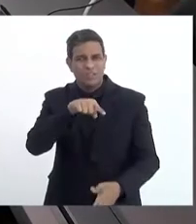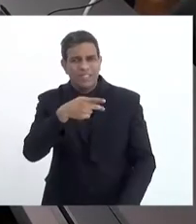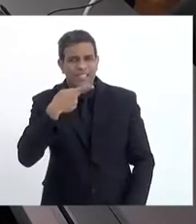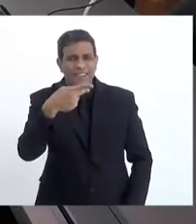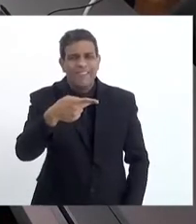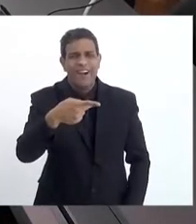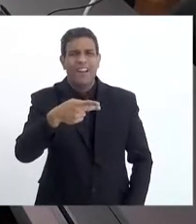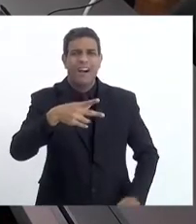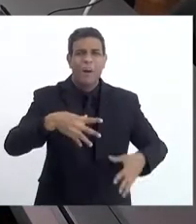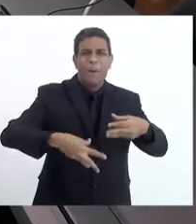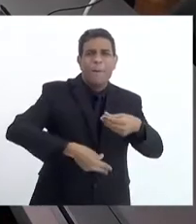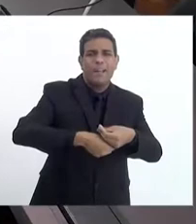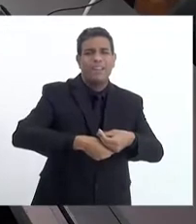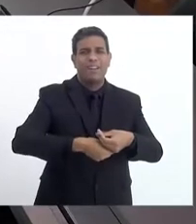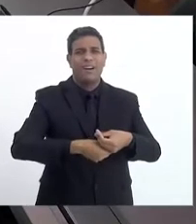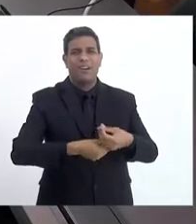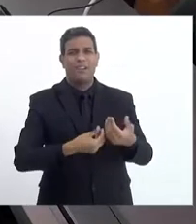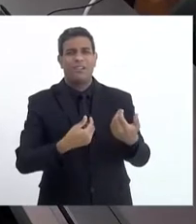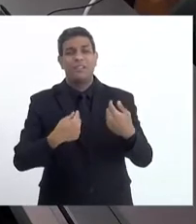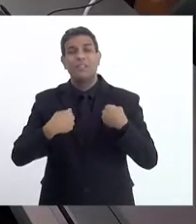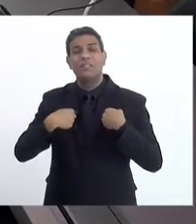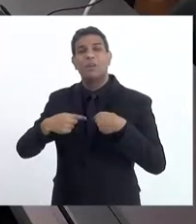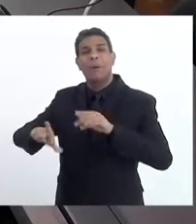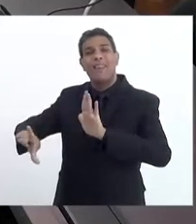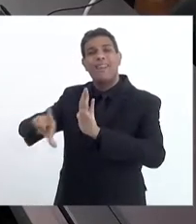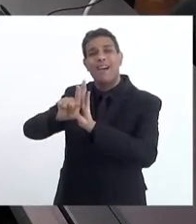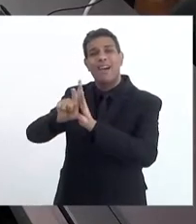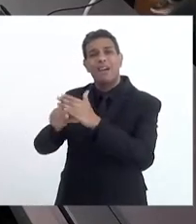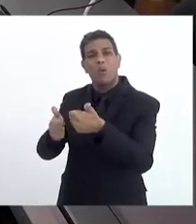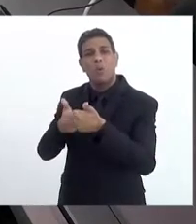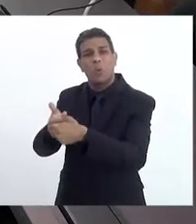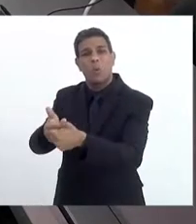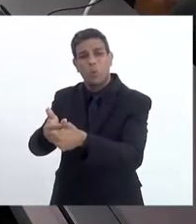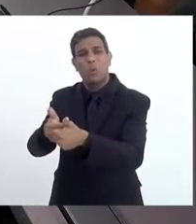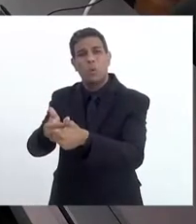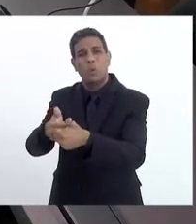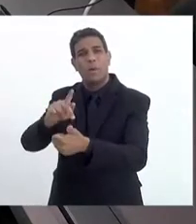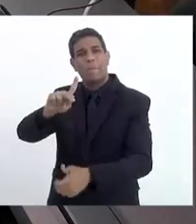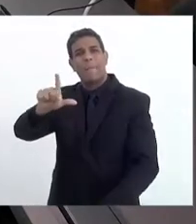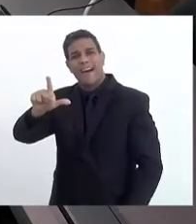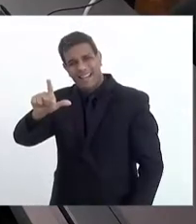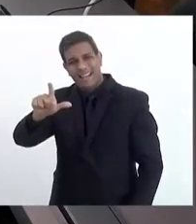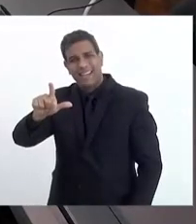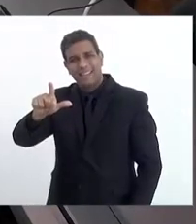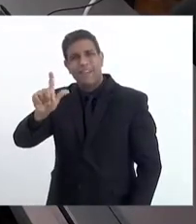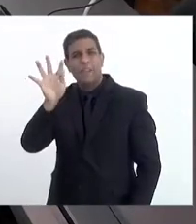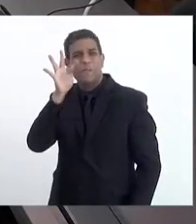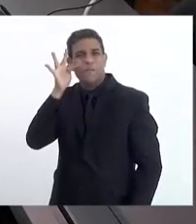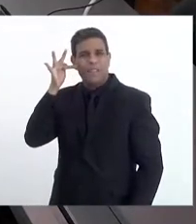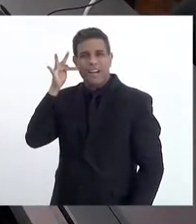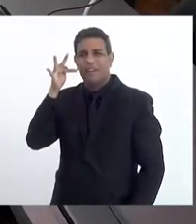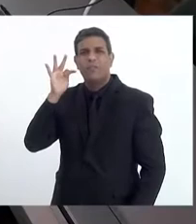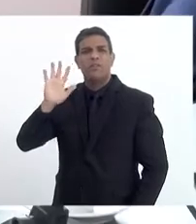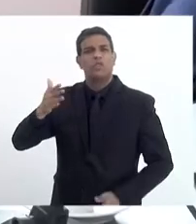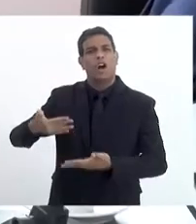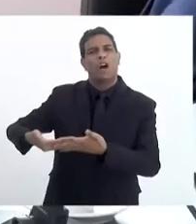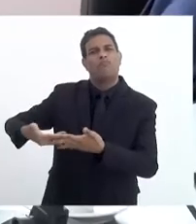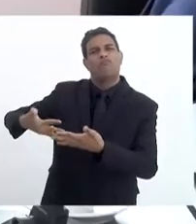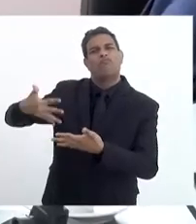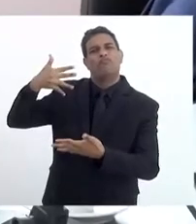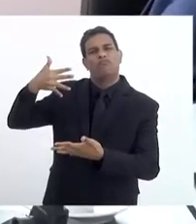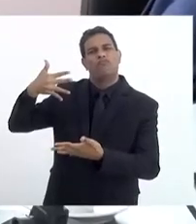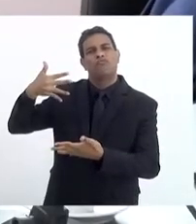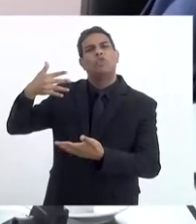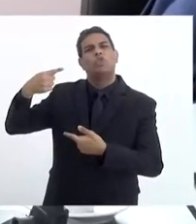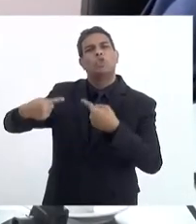Porque já tem uma. Tem uma lei do um PL do Flávio Serafini, onde